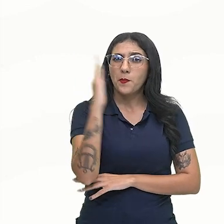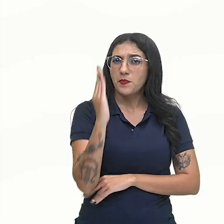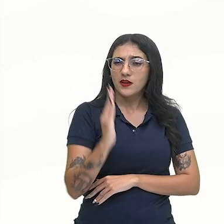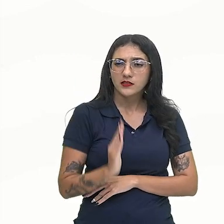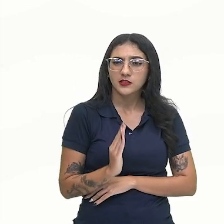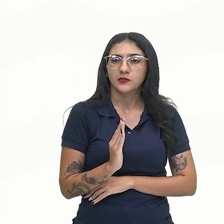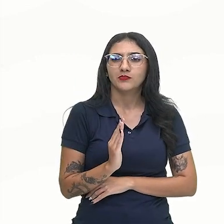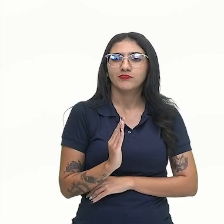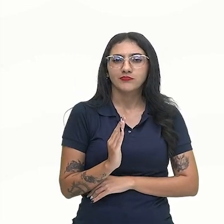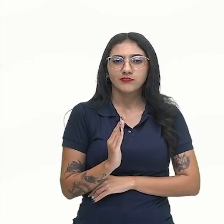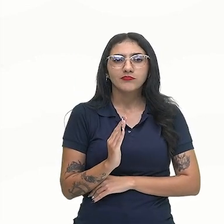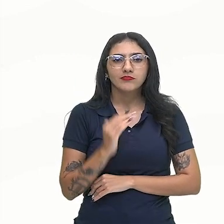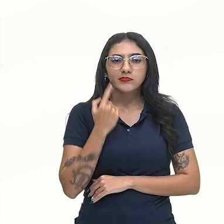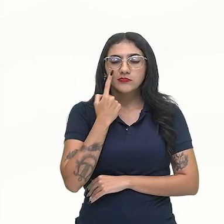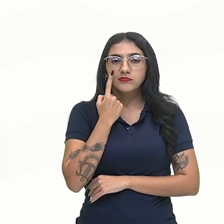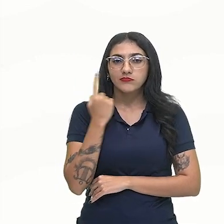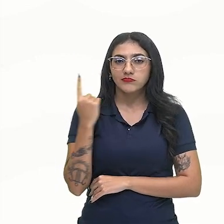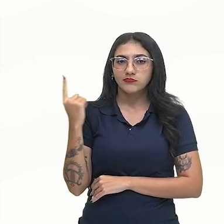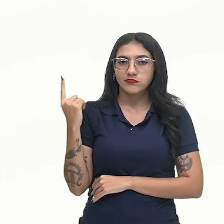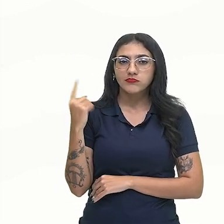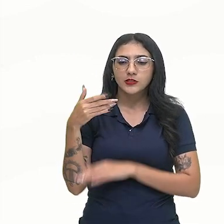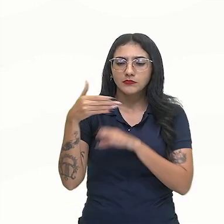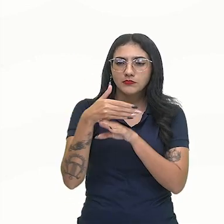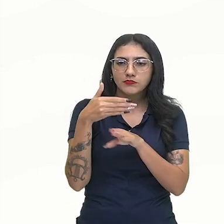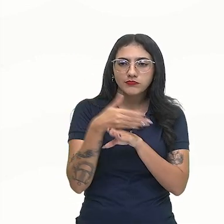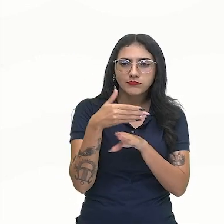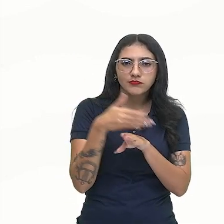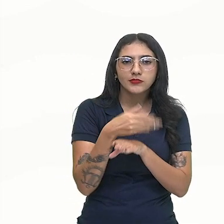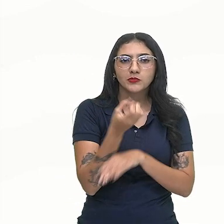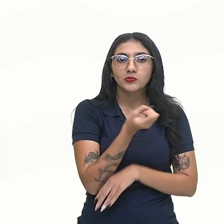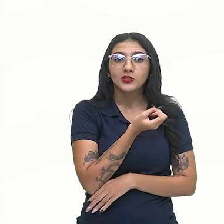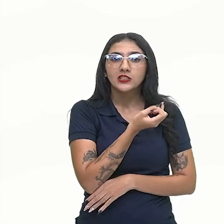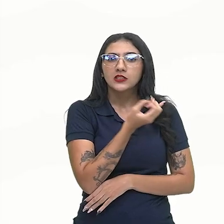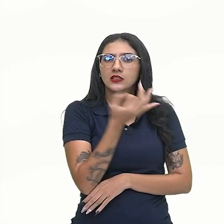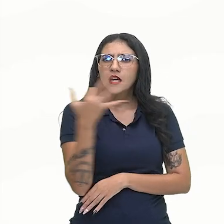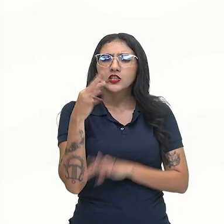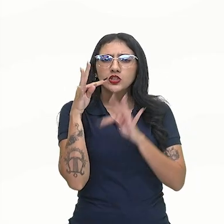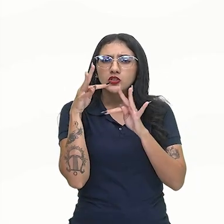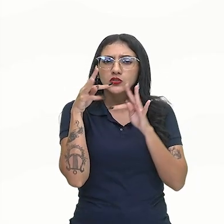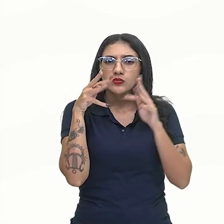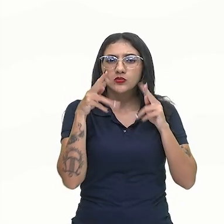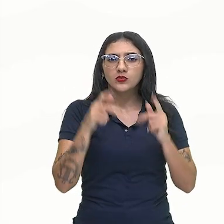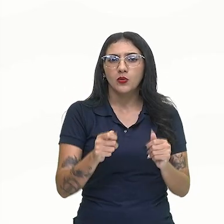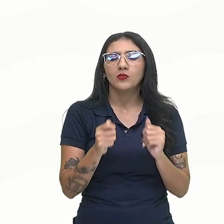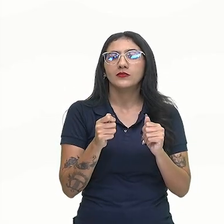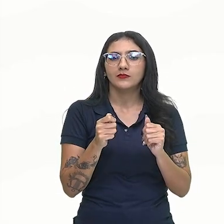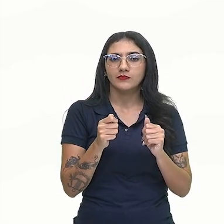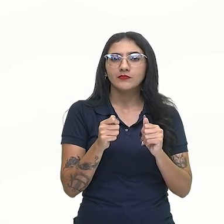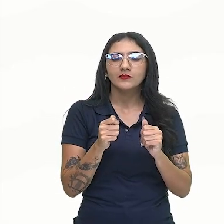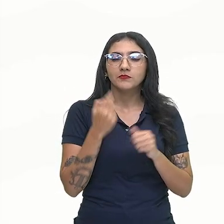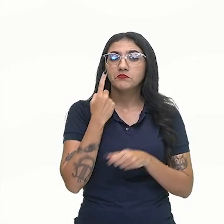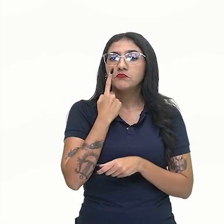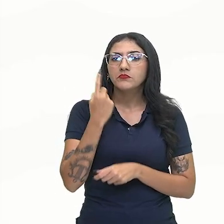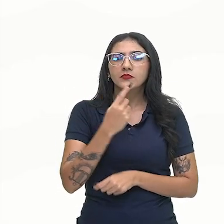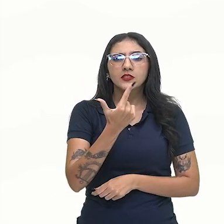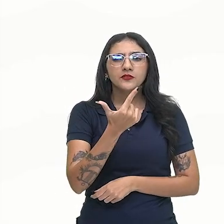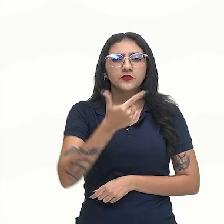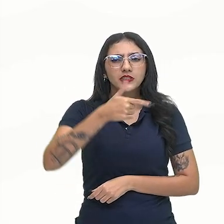né? O total da frequência escolar bruta, olha só, o índice é